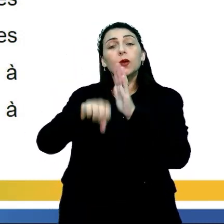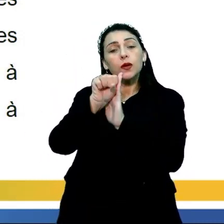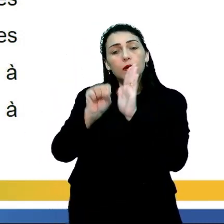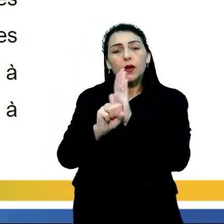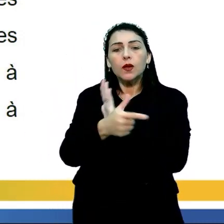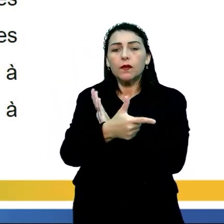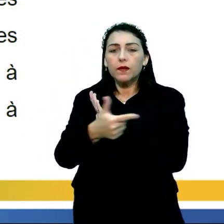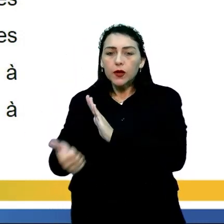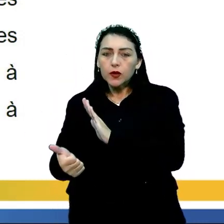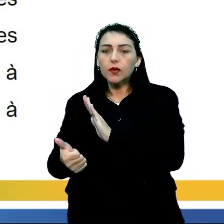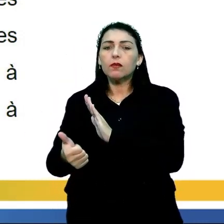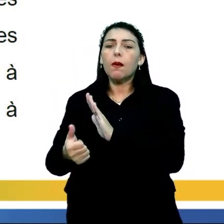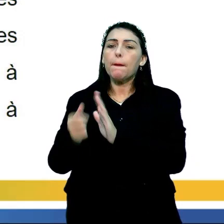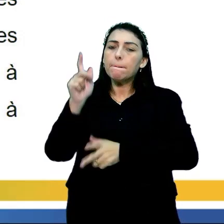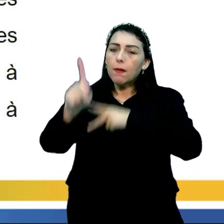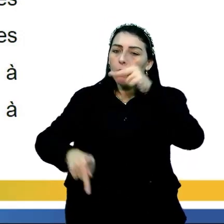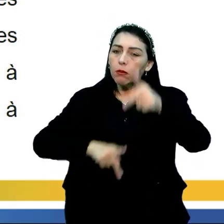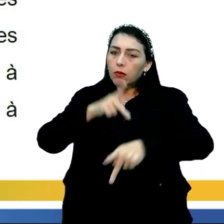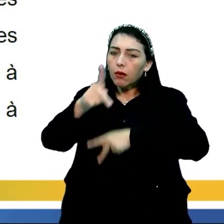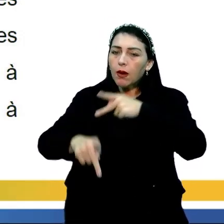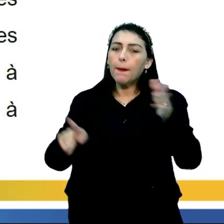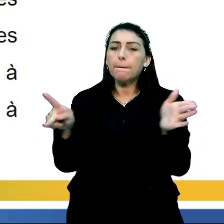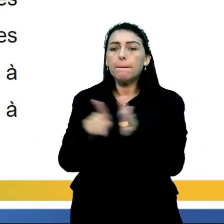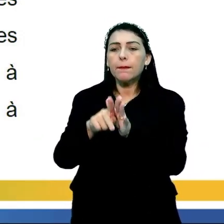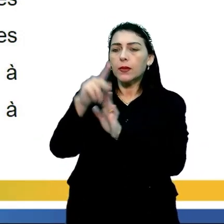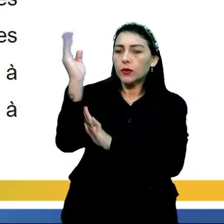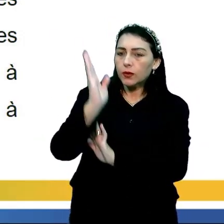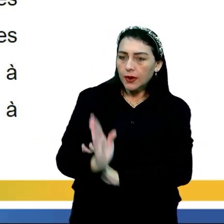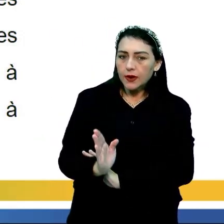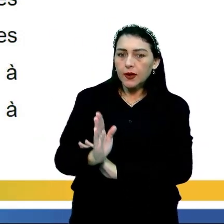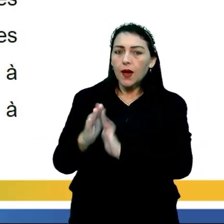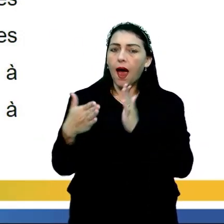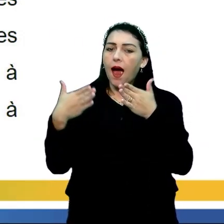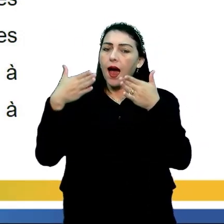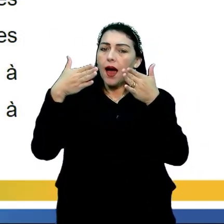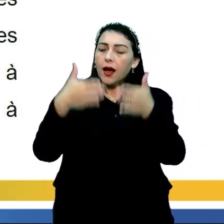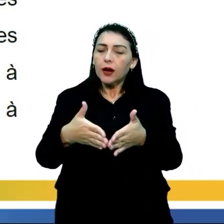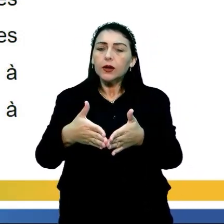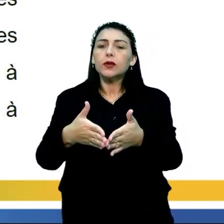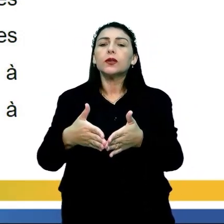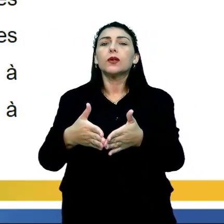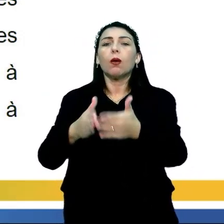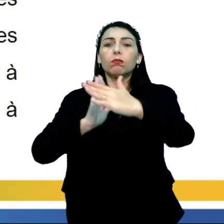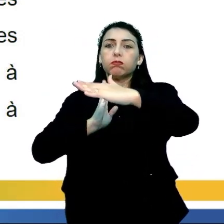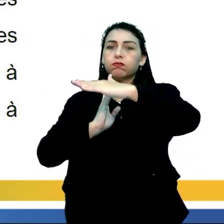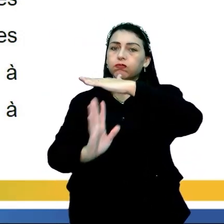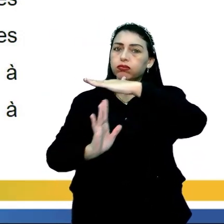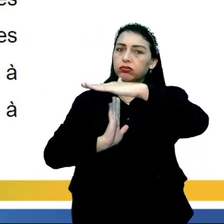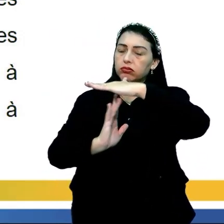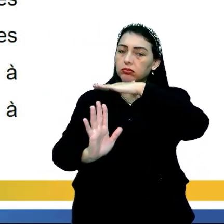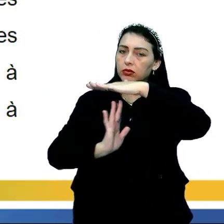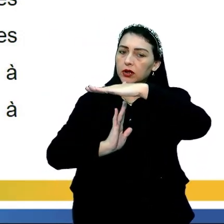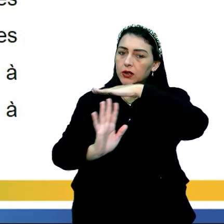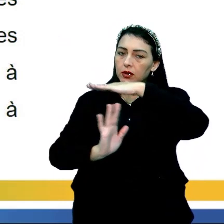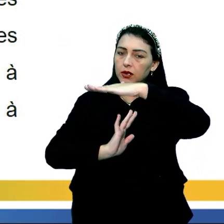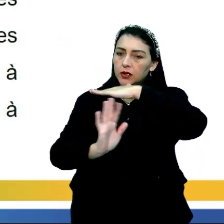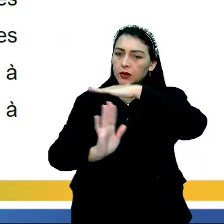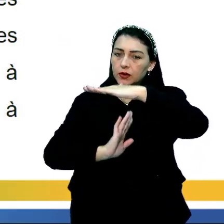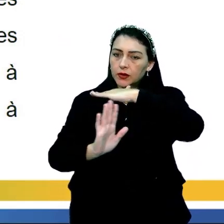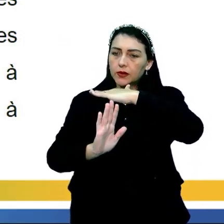século XXI, um fenômeno populacional é evidente no Brasil: a chegada de grandes